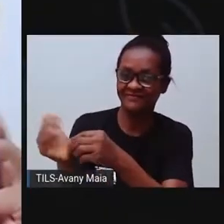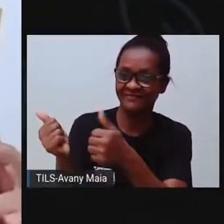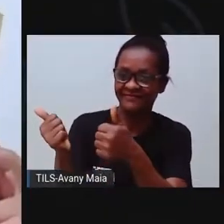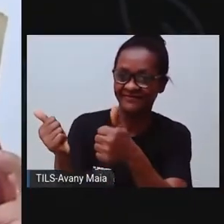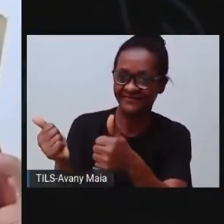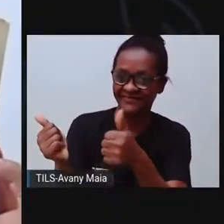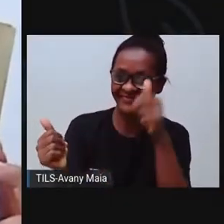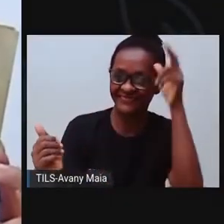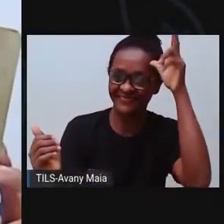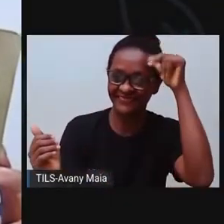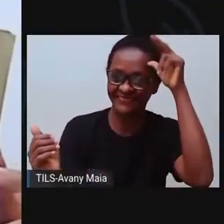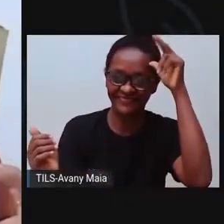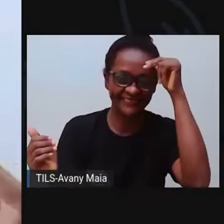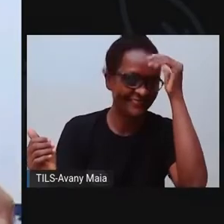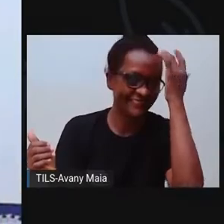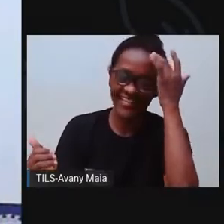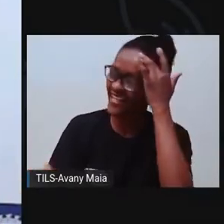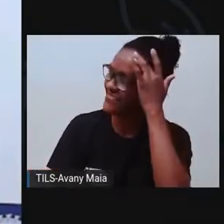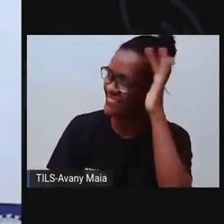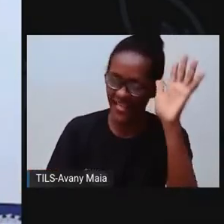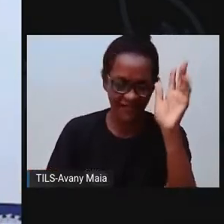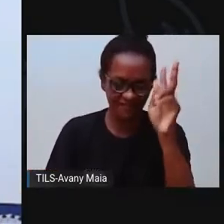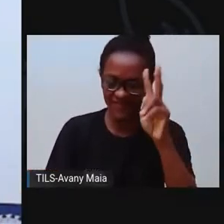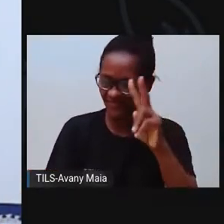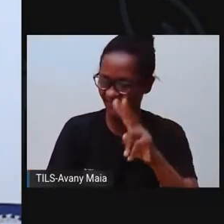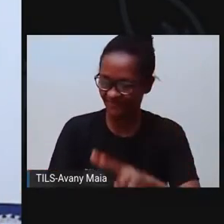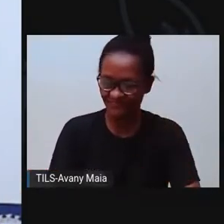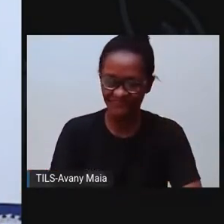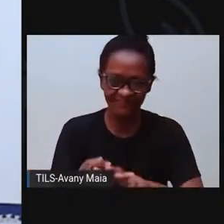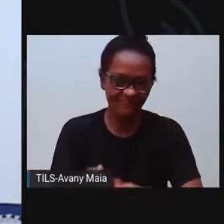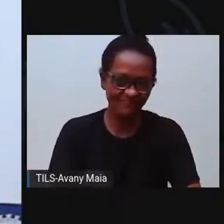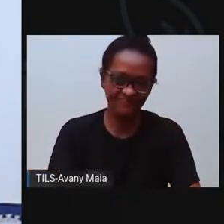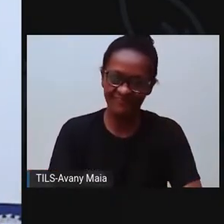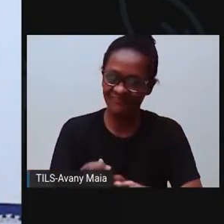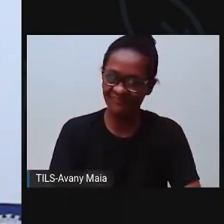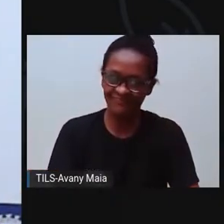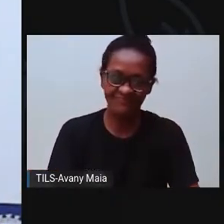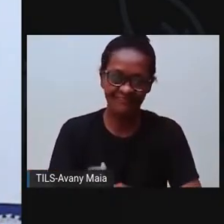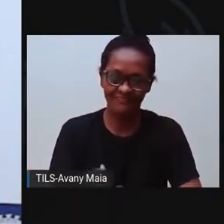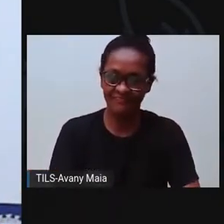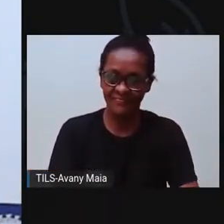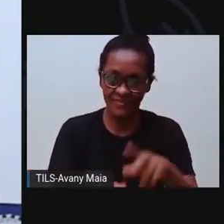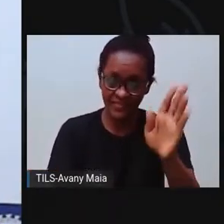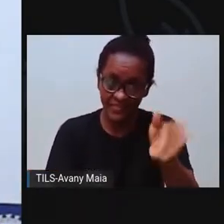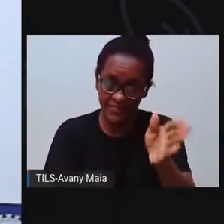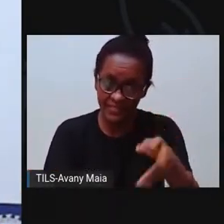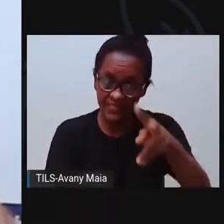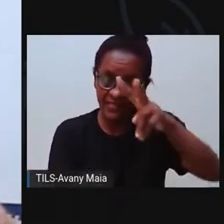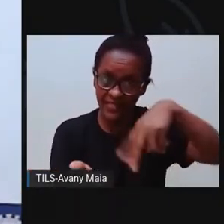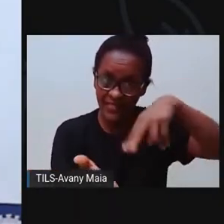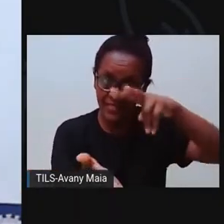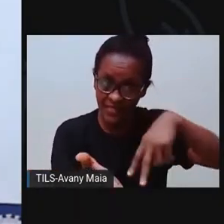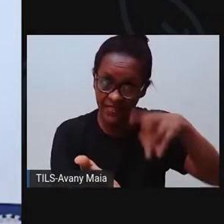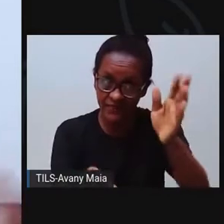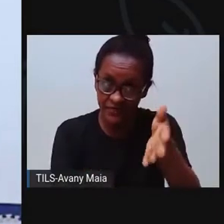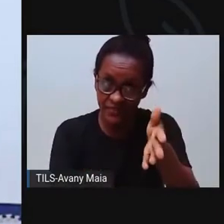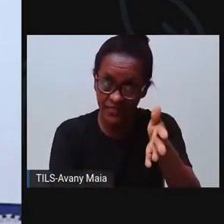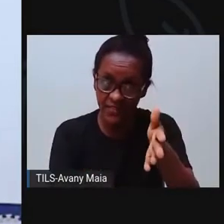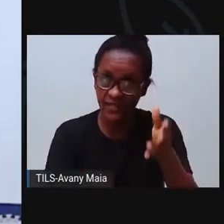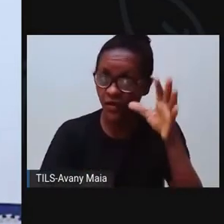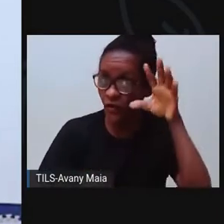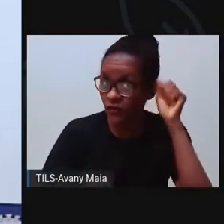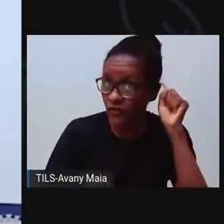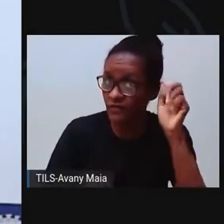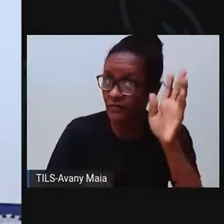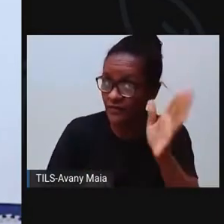o coelhinho que não sabia esperar. Vocês já leram essa história? Já ouviram ela em algum lugar?